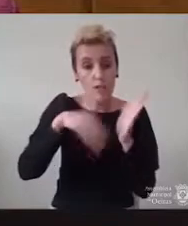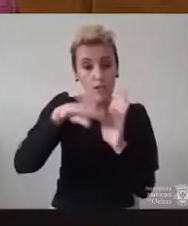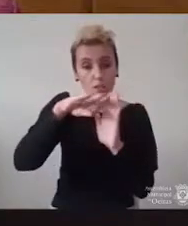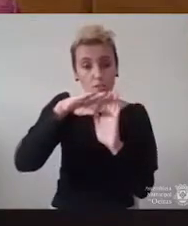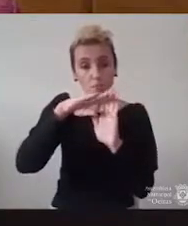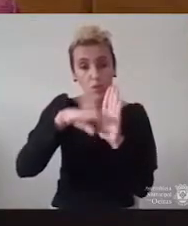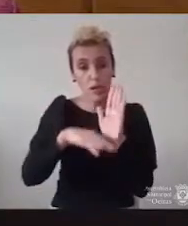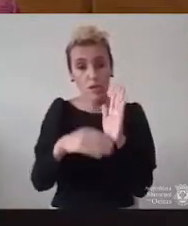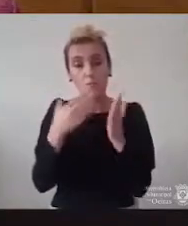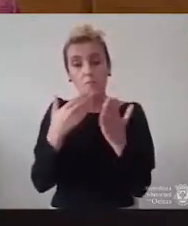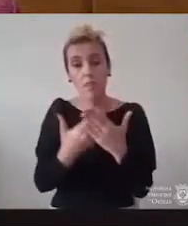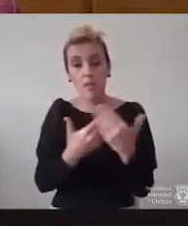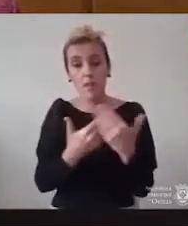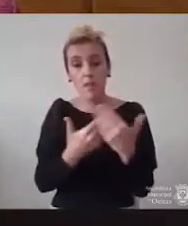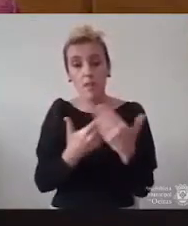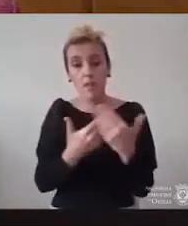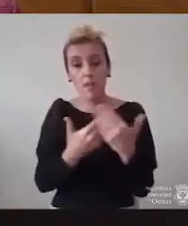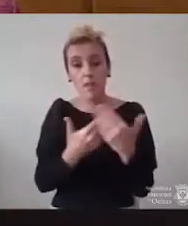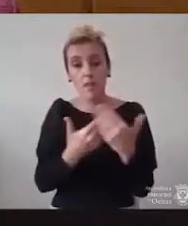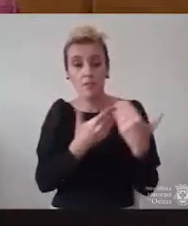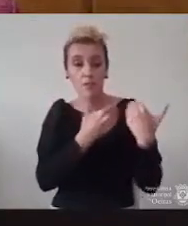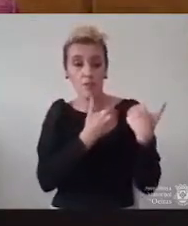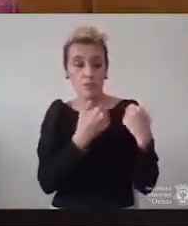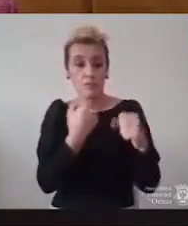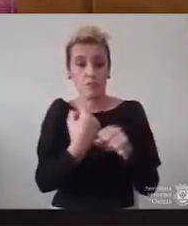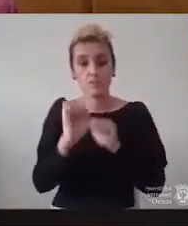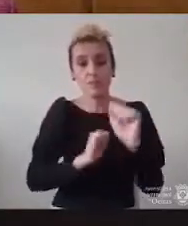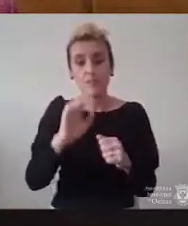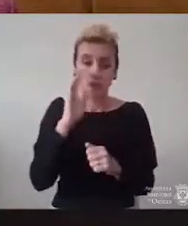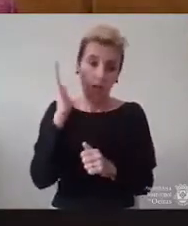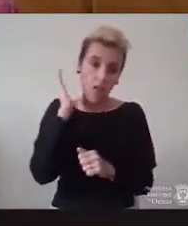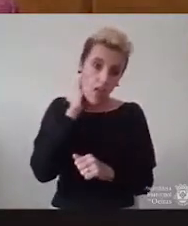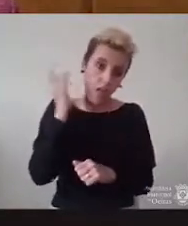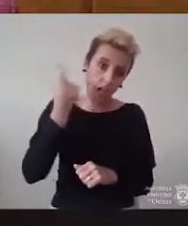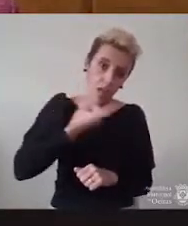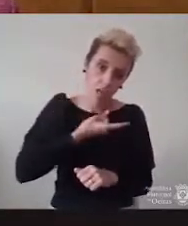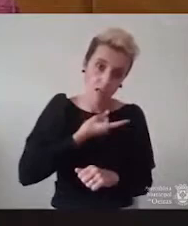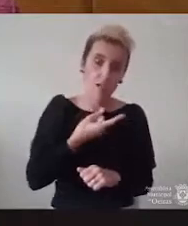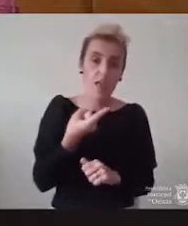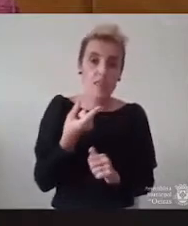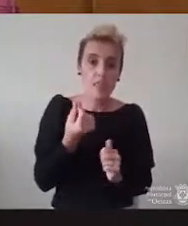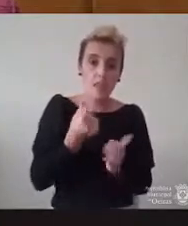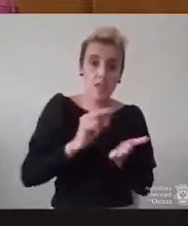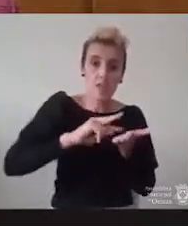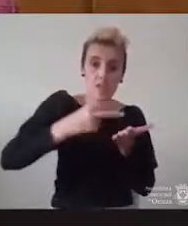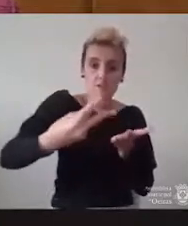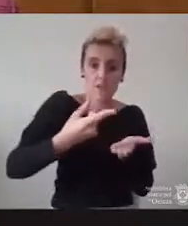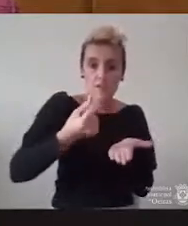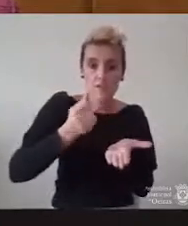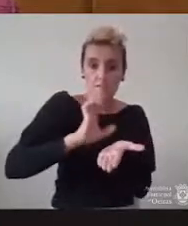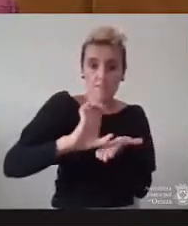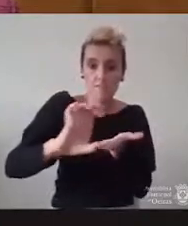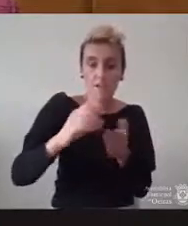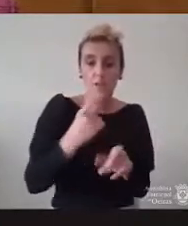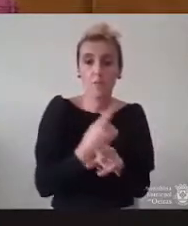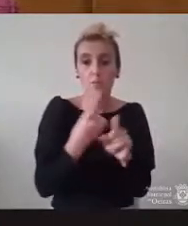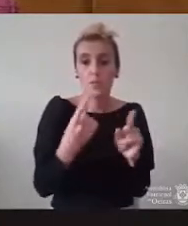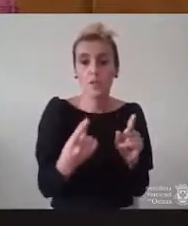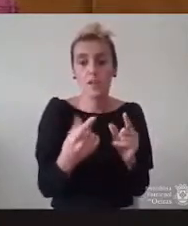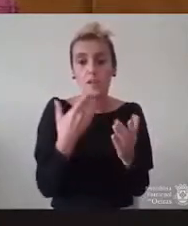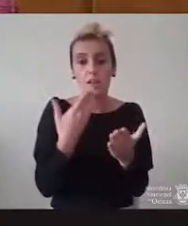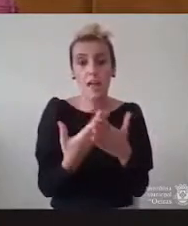X serviços do que seja obrigado a proceder a esta transferência financeira por não ter dado trabalho à